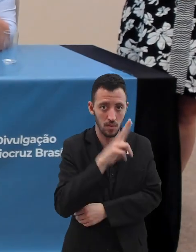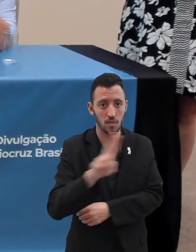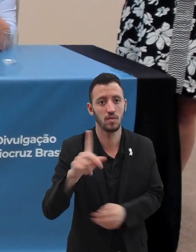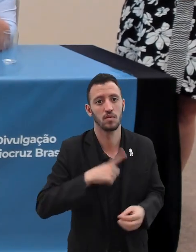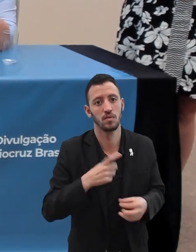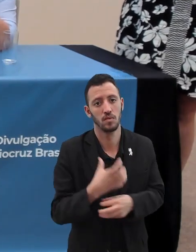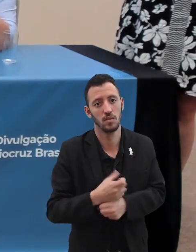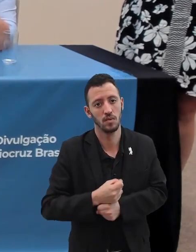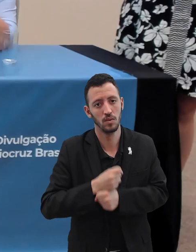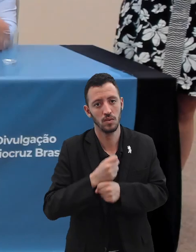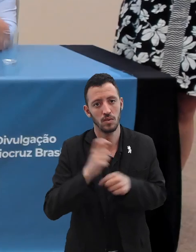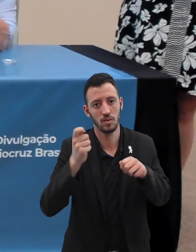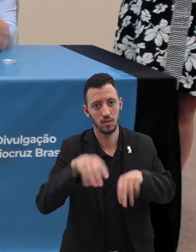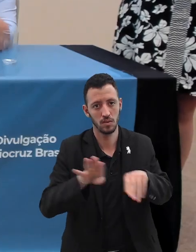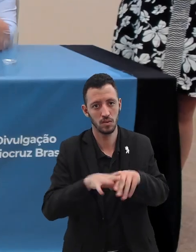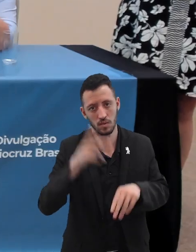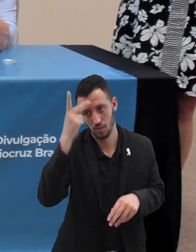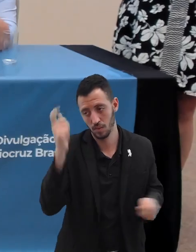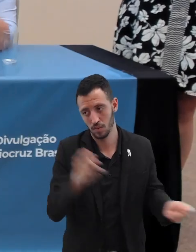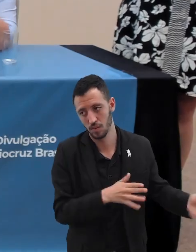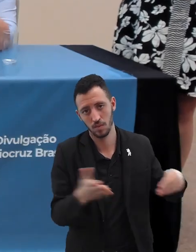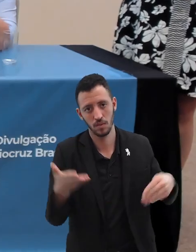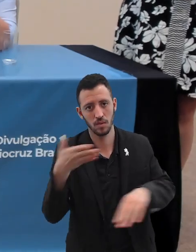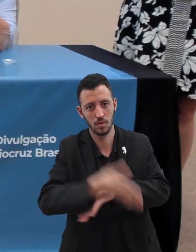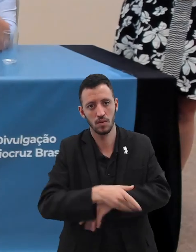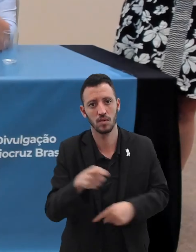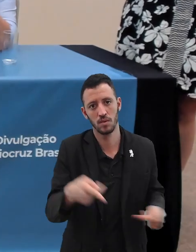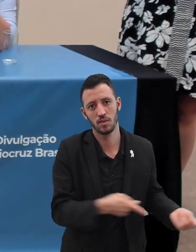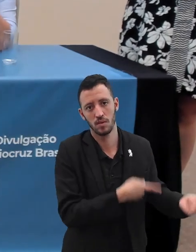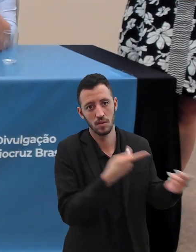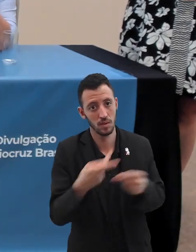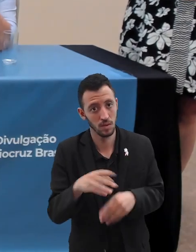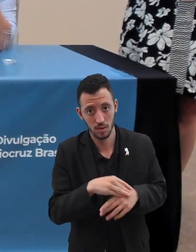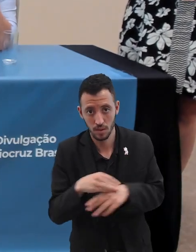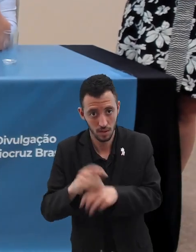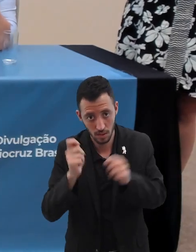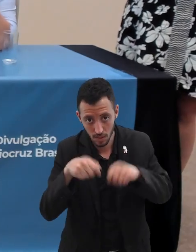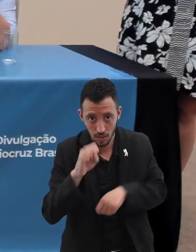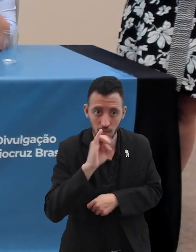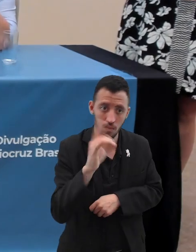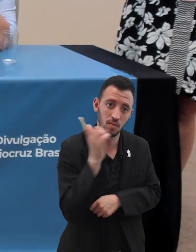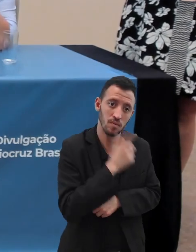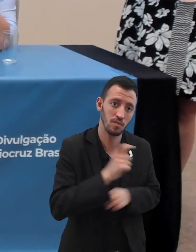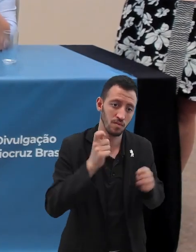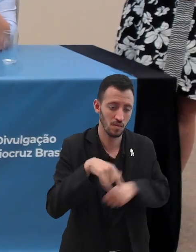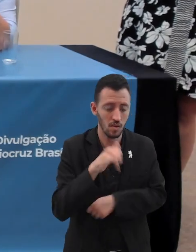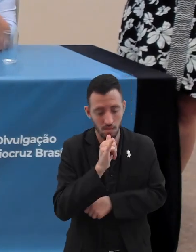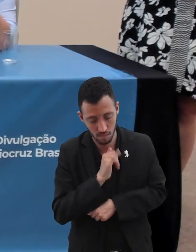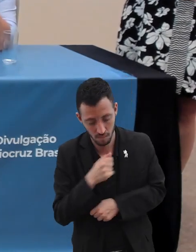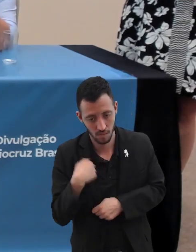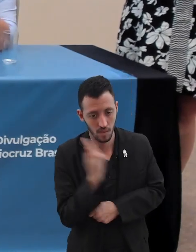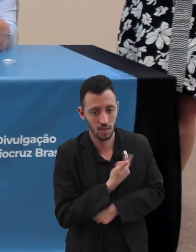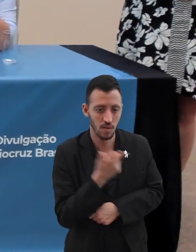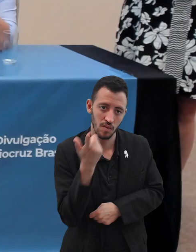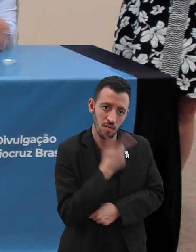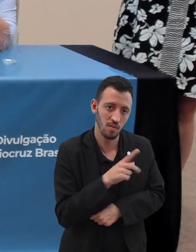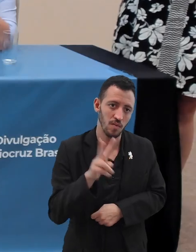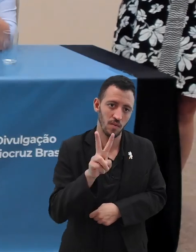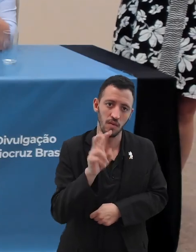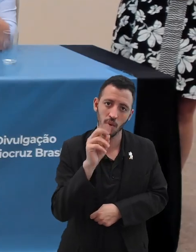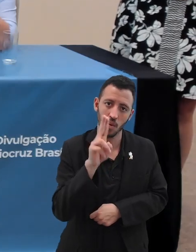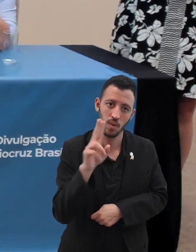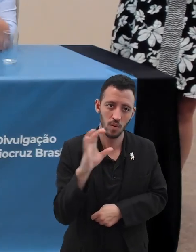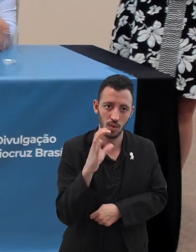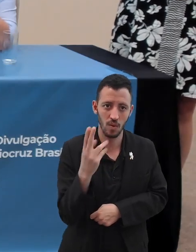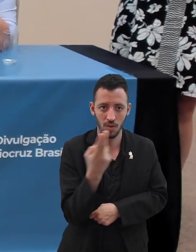poder contabilizar, para ver se cabe todo mundo nessa visita guiada. Se não couber, não fiquem tristes, a gente vai conseguir voucher. Então,